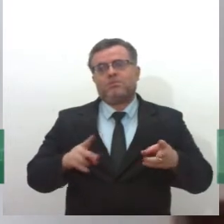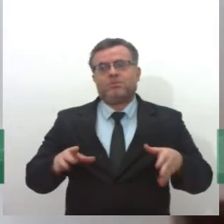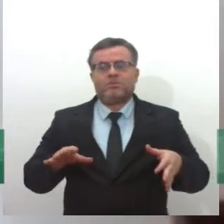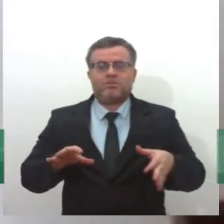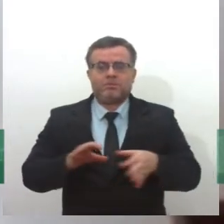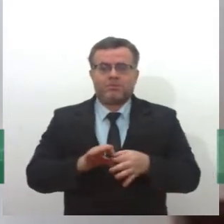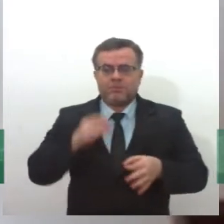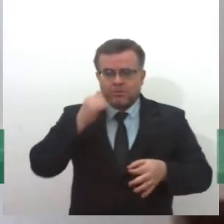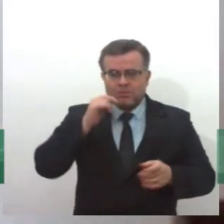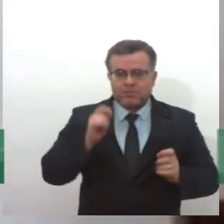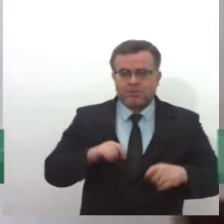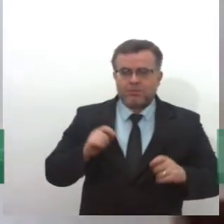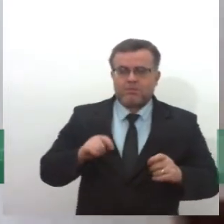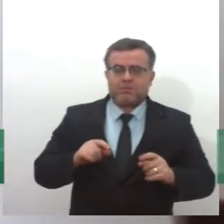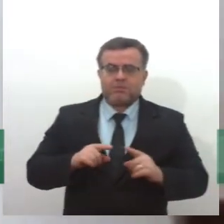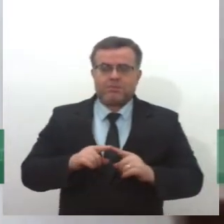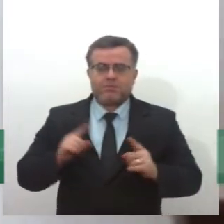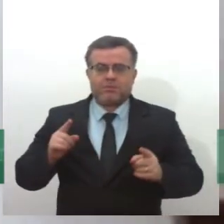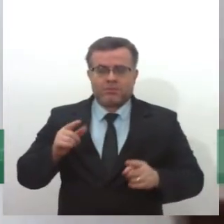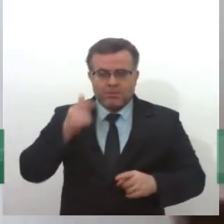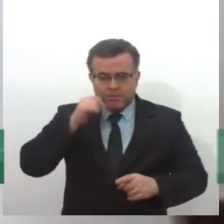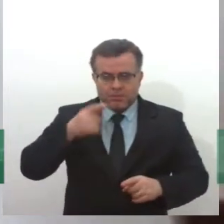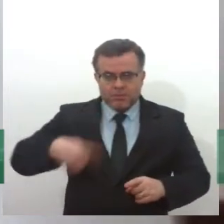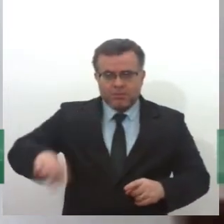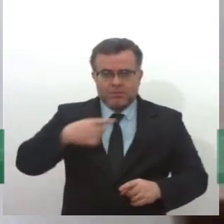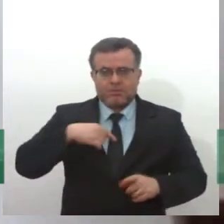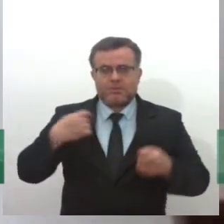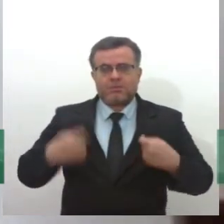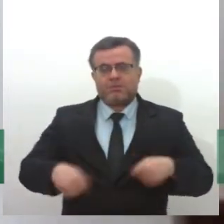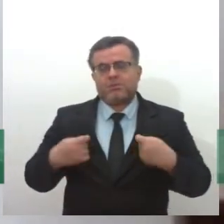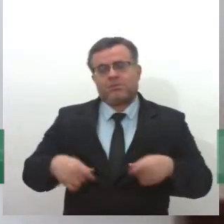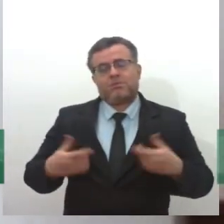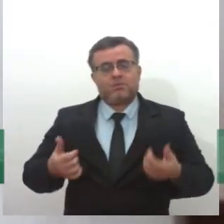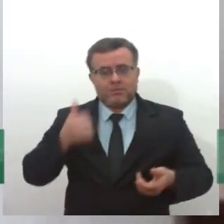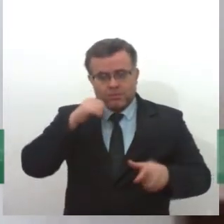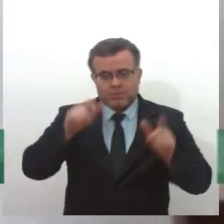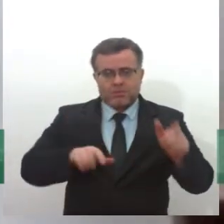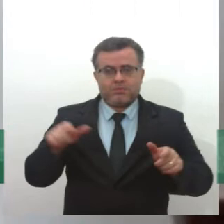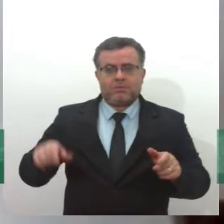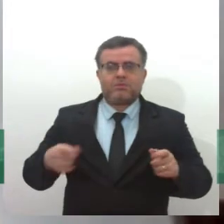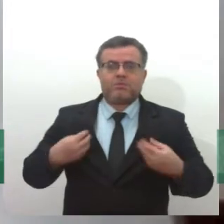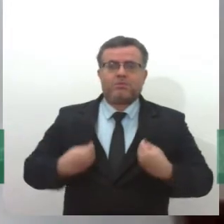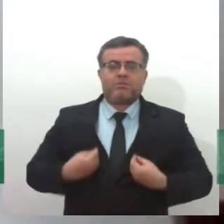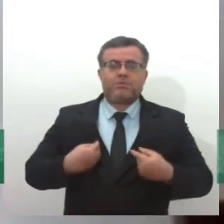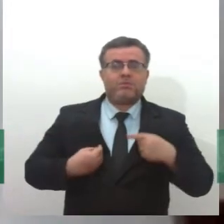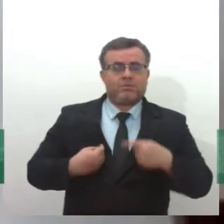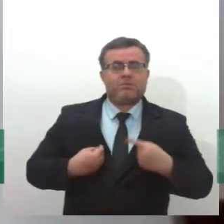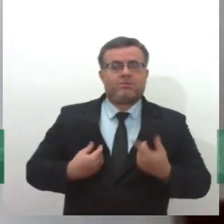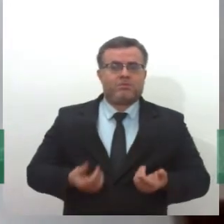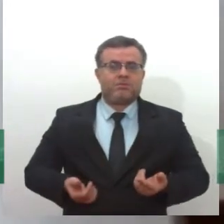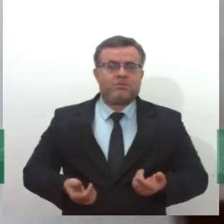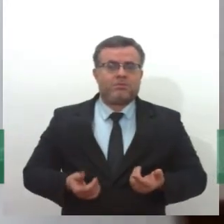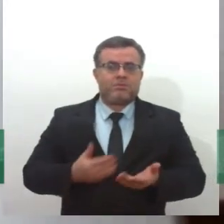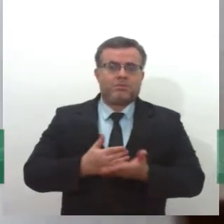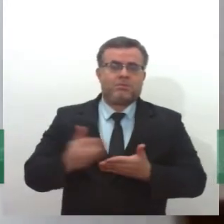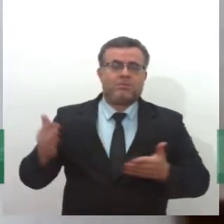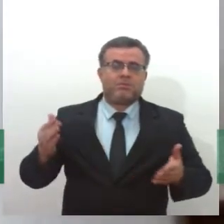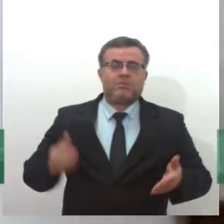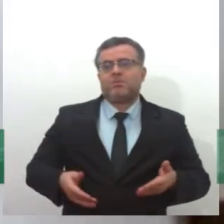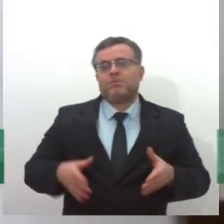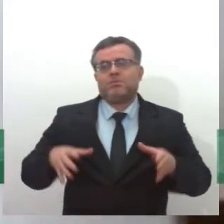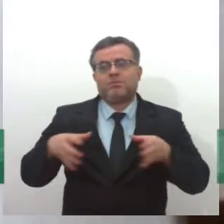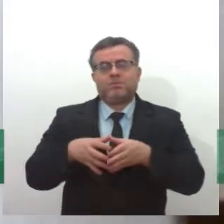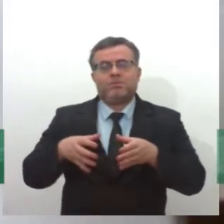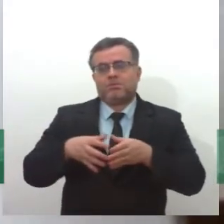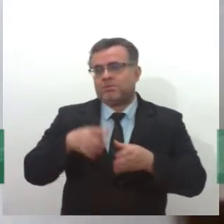às mulheres? Pode, né? Mas a gente, no mínimo, precisa garantir que as mulheres também estejam lá. Então, inicialmente, essa PEC foi discutida num